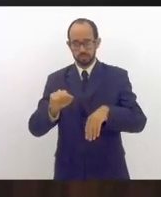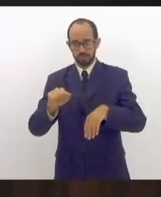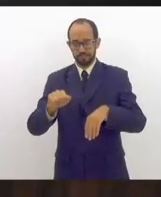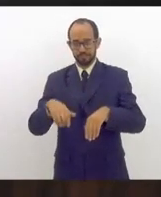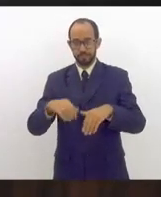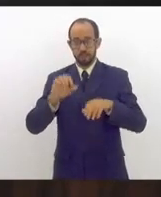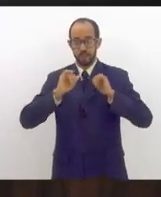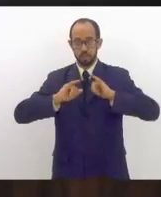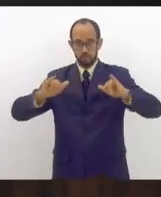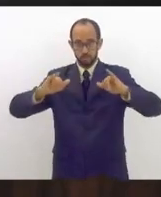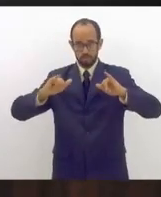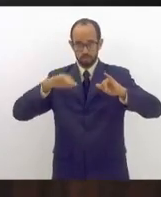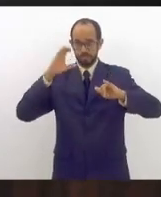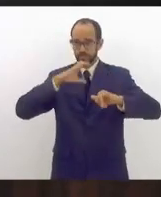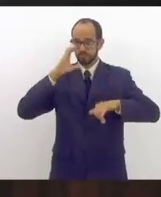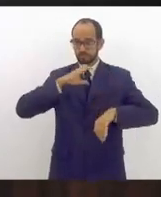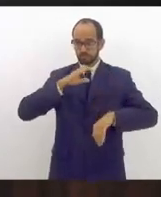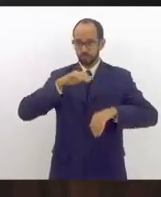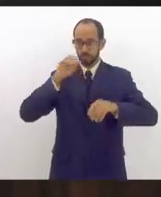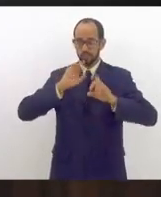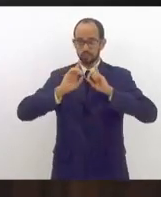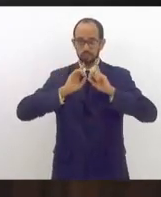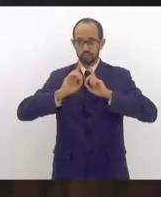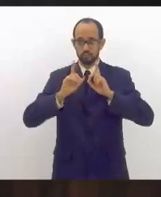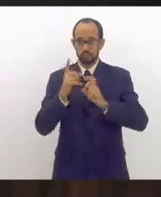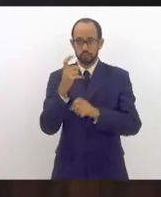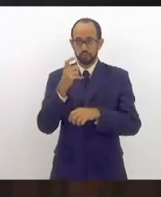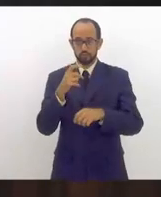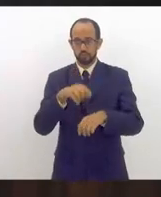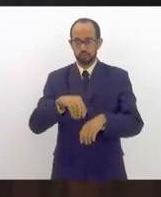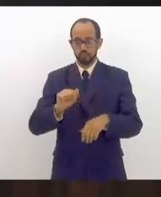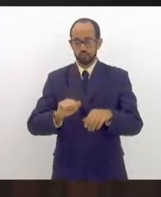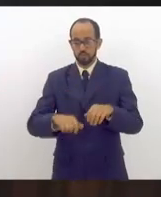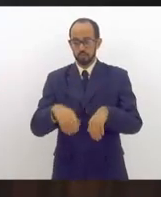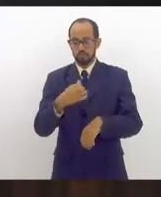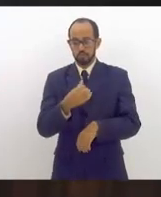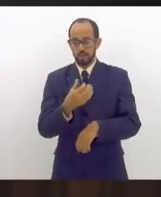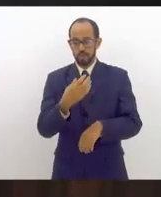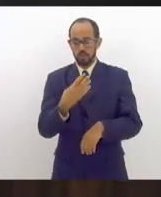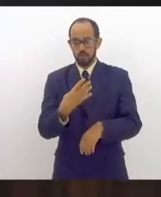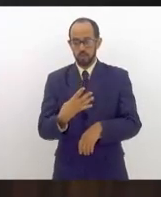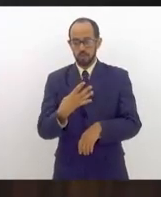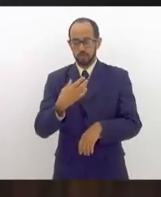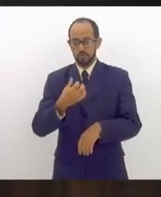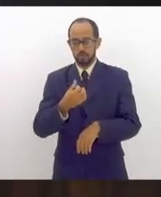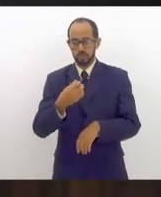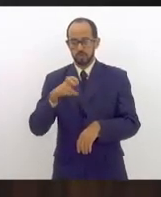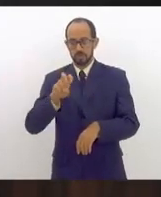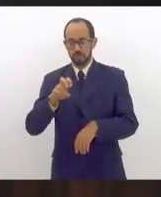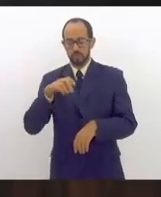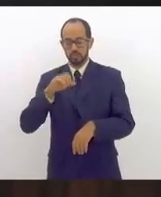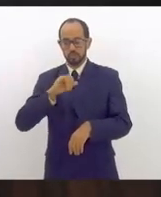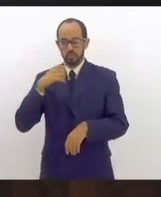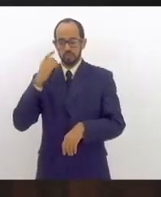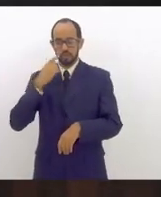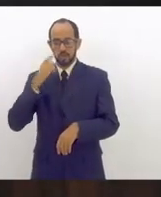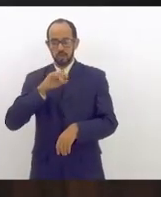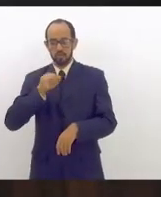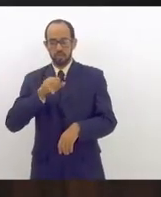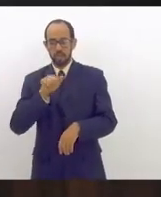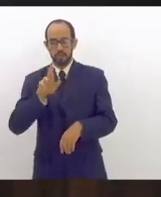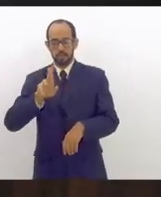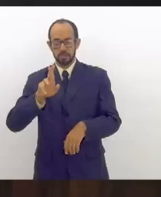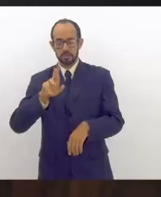Anuncio, em regime de urgência, em discussão única, projeto de lei 6465 de 22, de autoria do deputado Jair Bittencourt, que